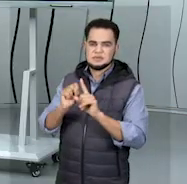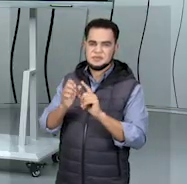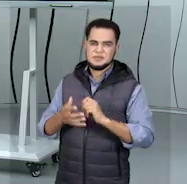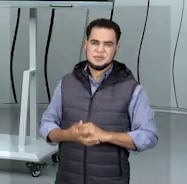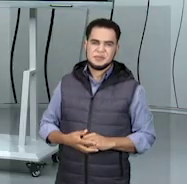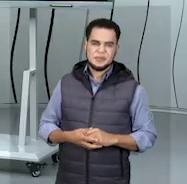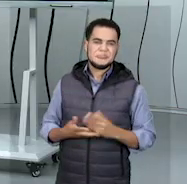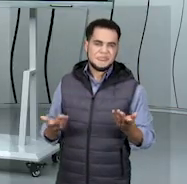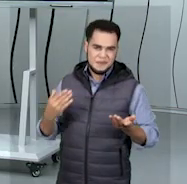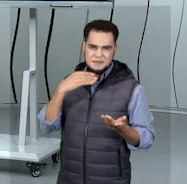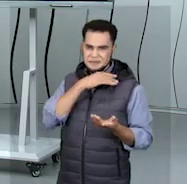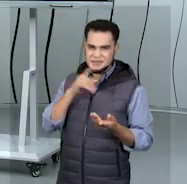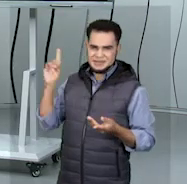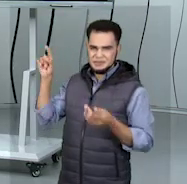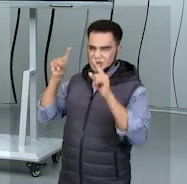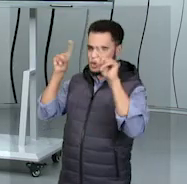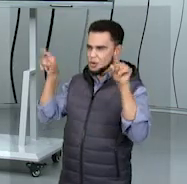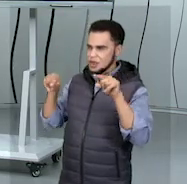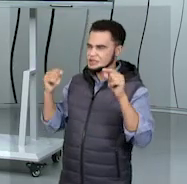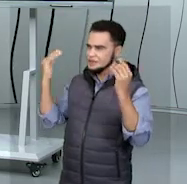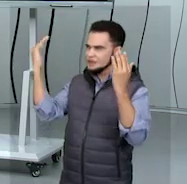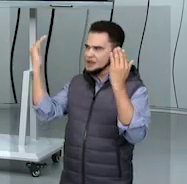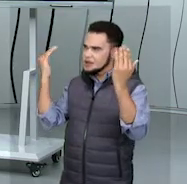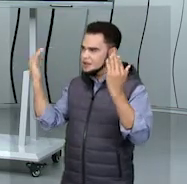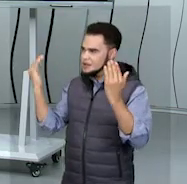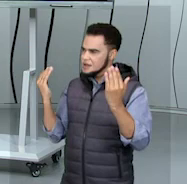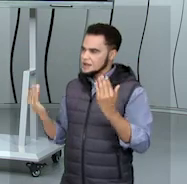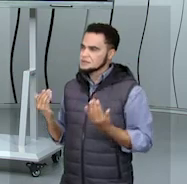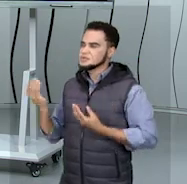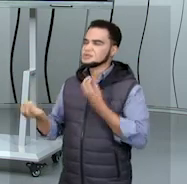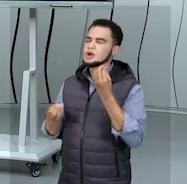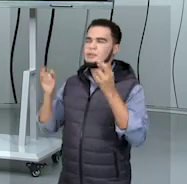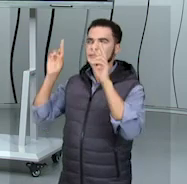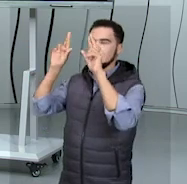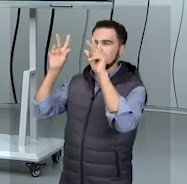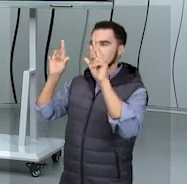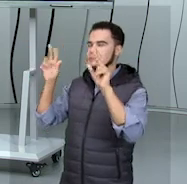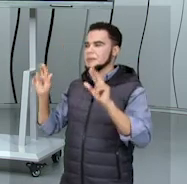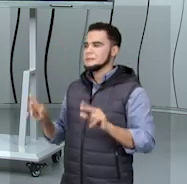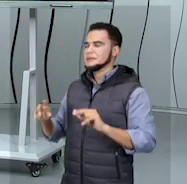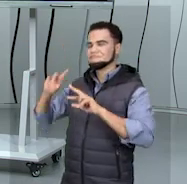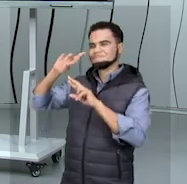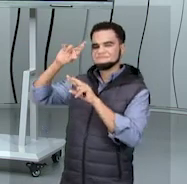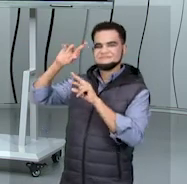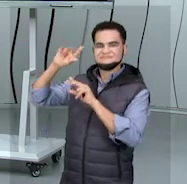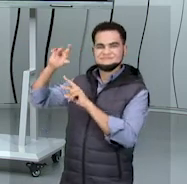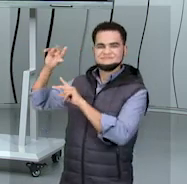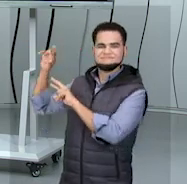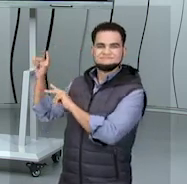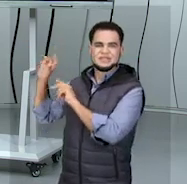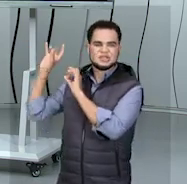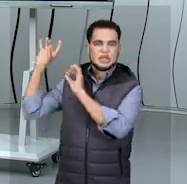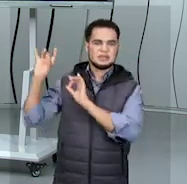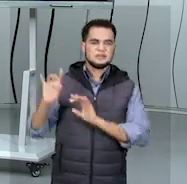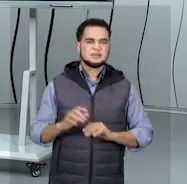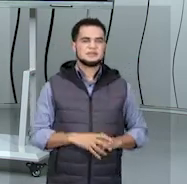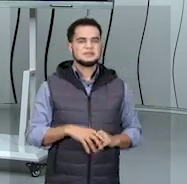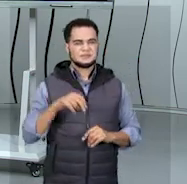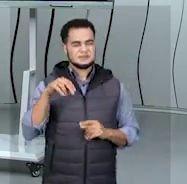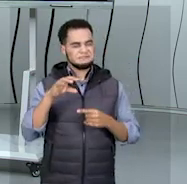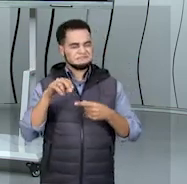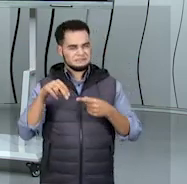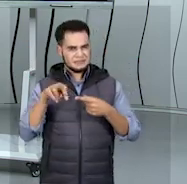meio desse quadro aqui, a gente consegue ver algumas diferenças significativas entre o realismo e o